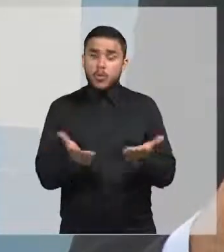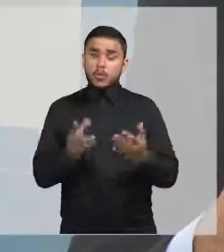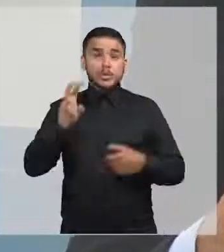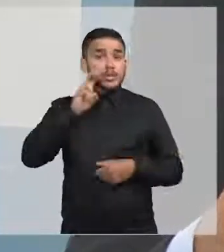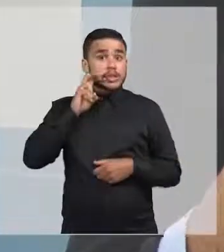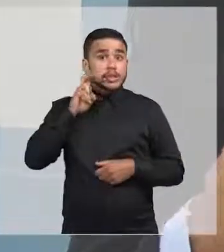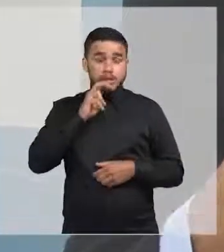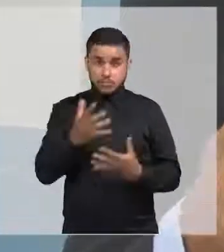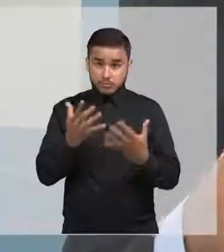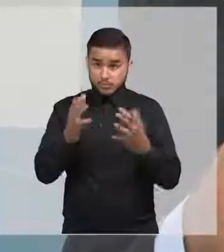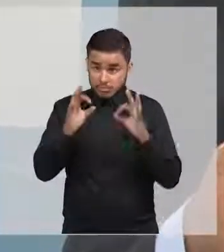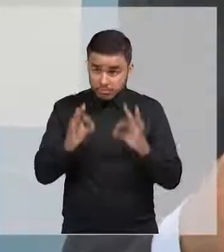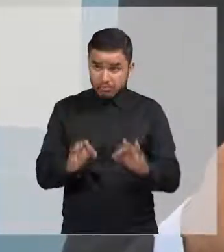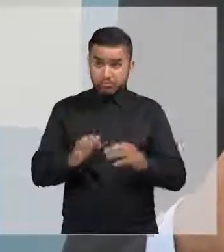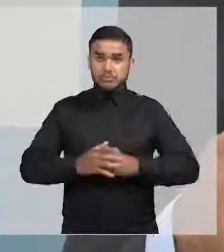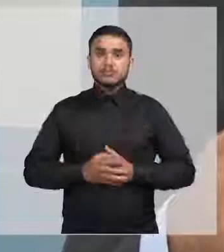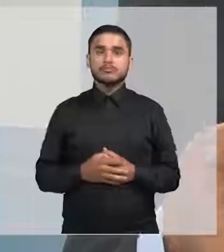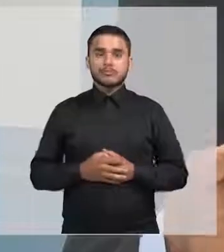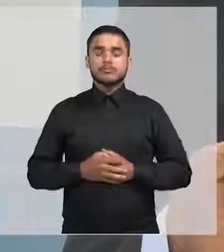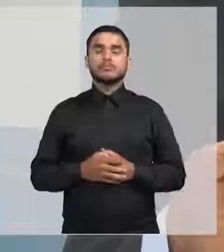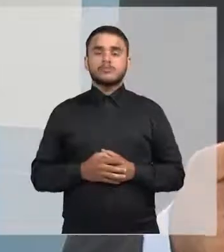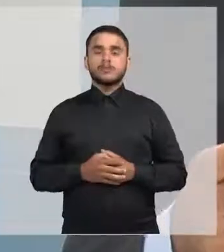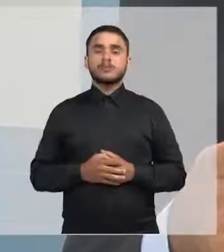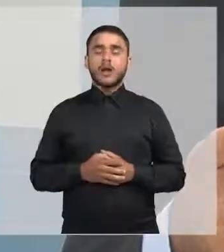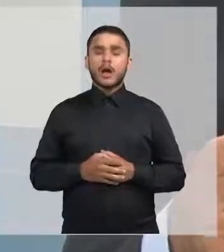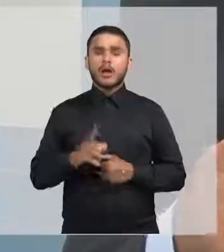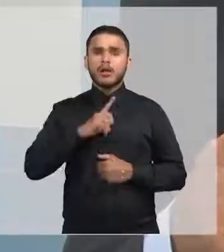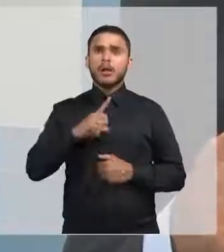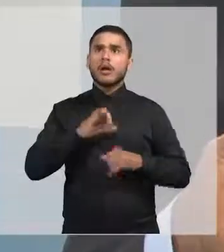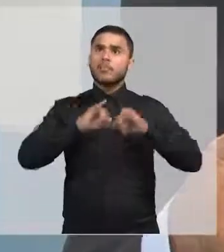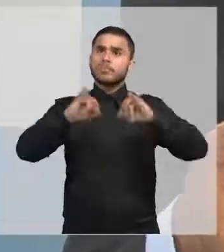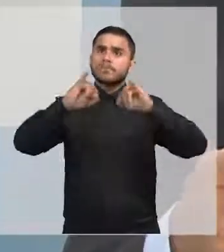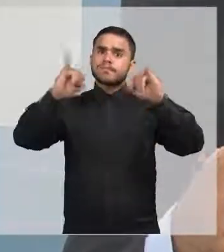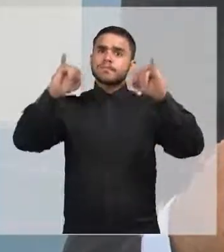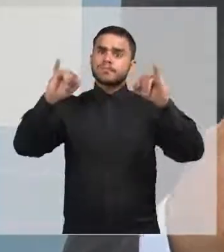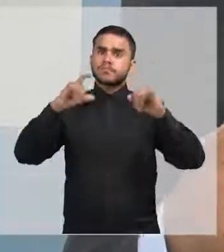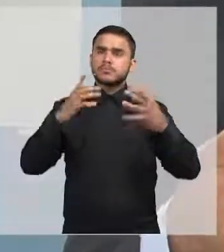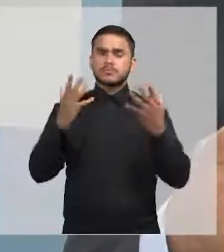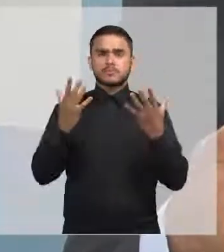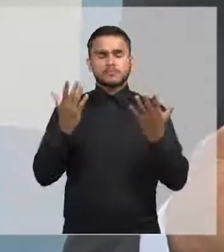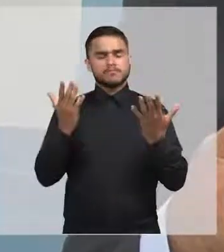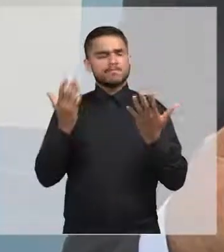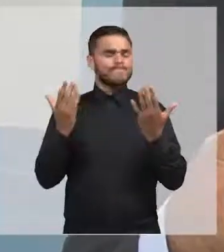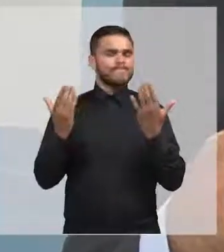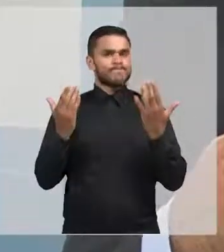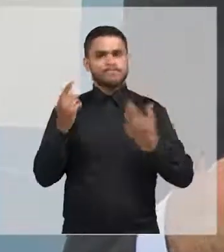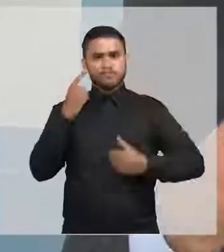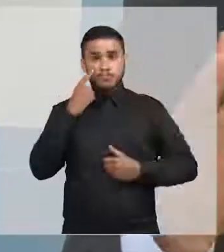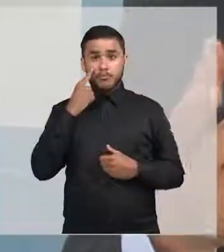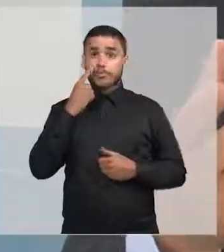juiz Moro, ele falou que não se candidataria a presidente do Brasil, como muitos tinham